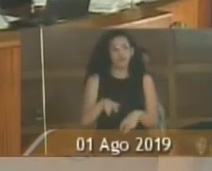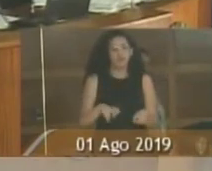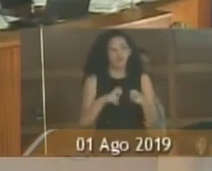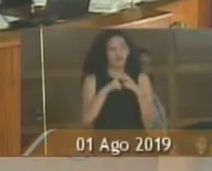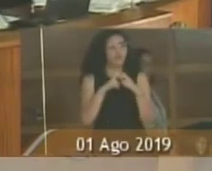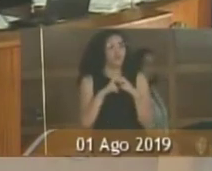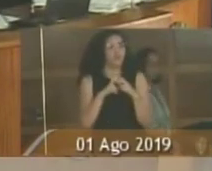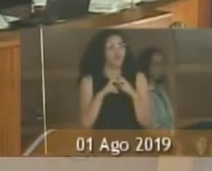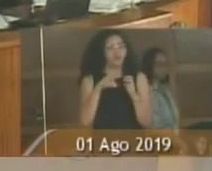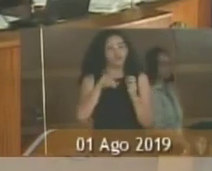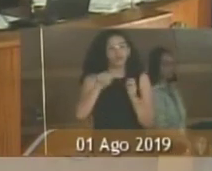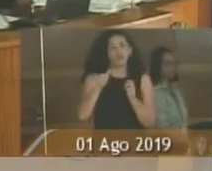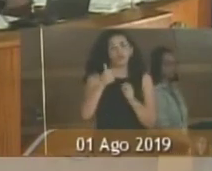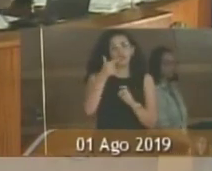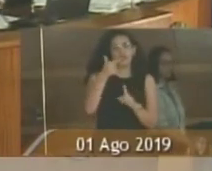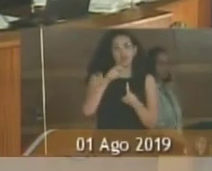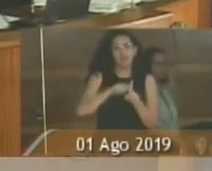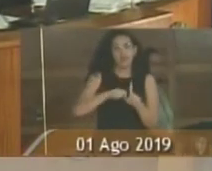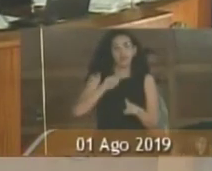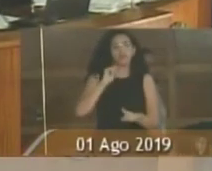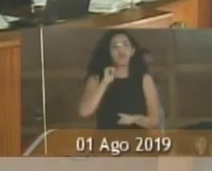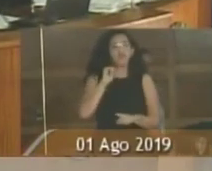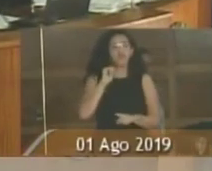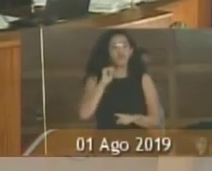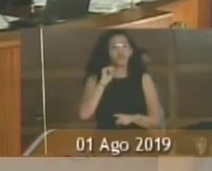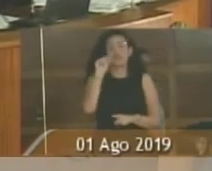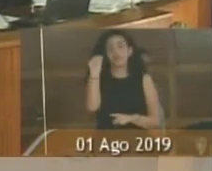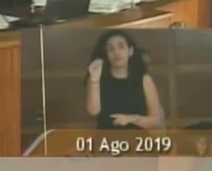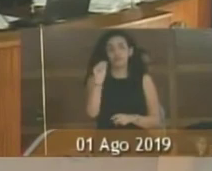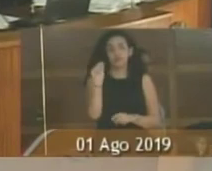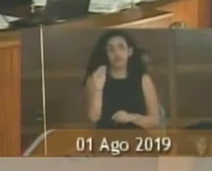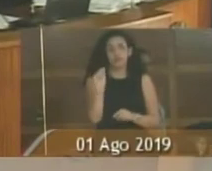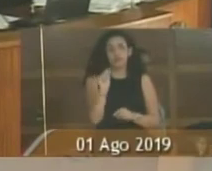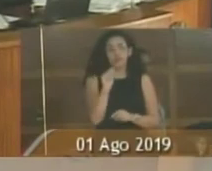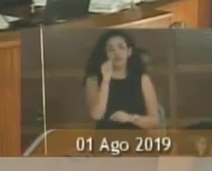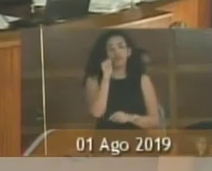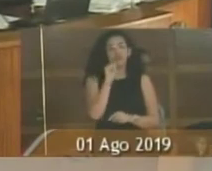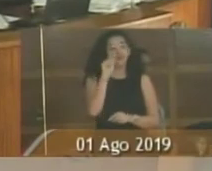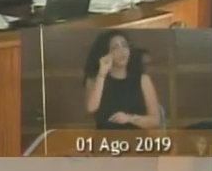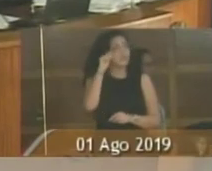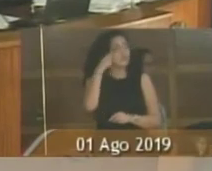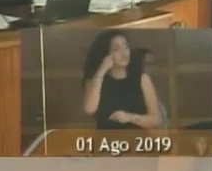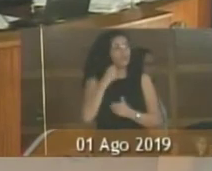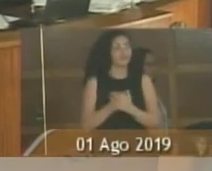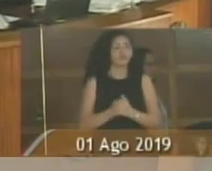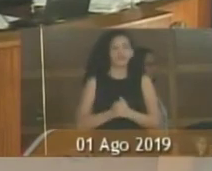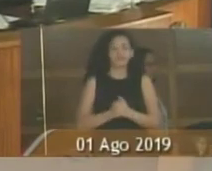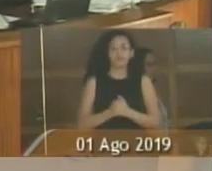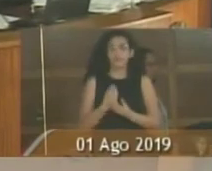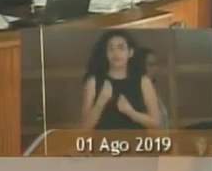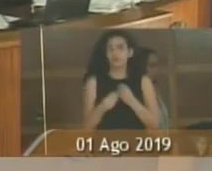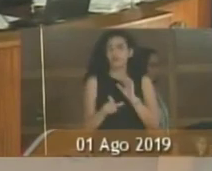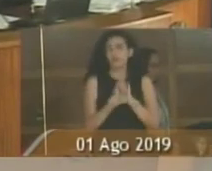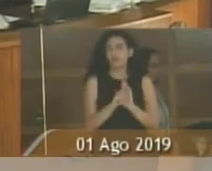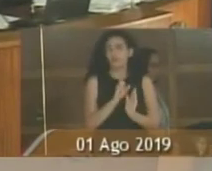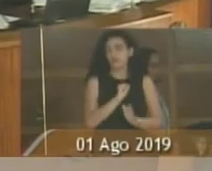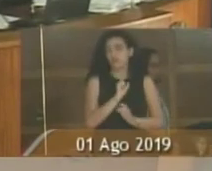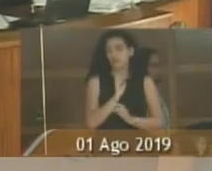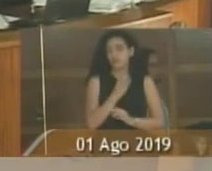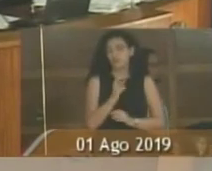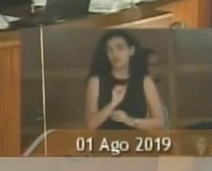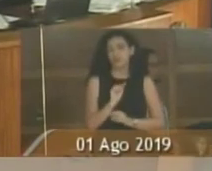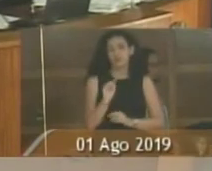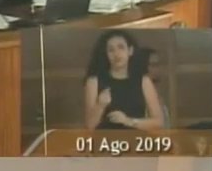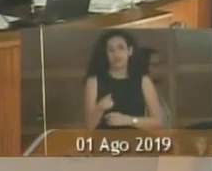no dia 2 de agosto, para a realização de um evento do Dia da Mulher Negra, conforme lei, lei número